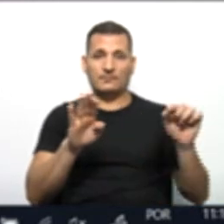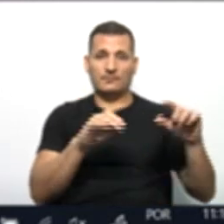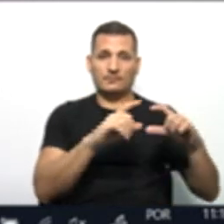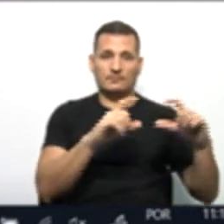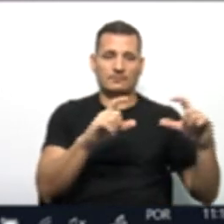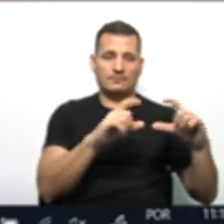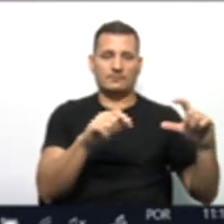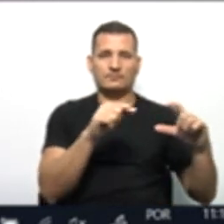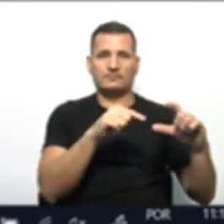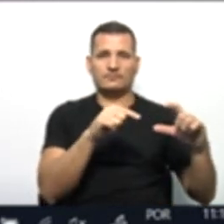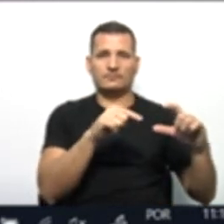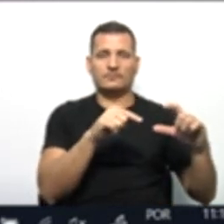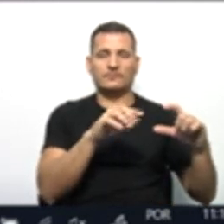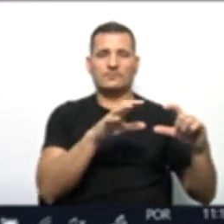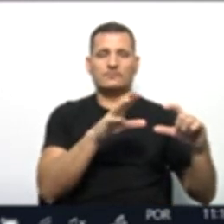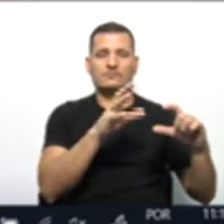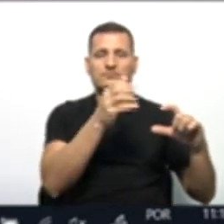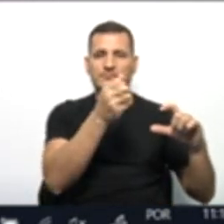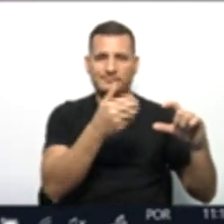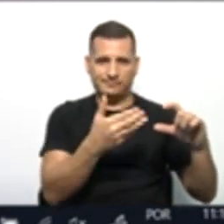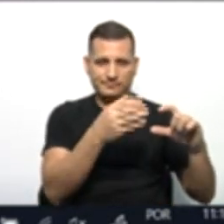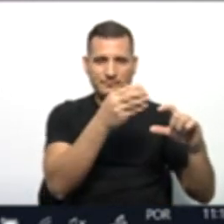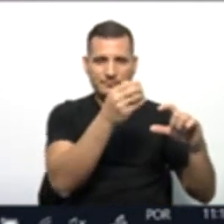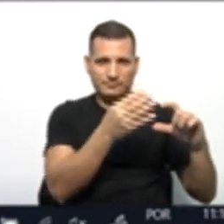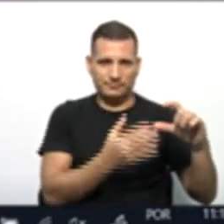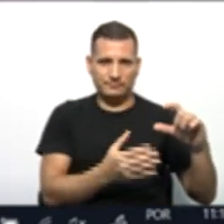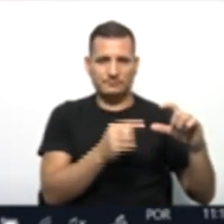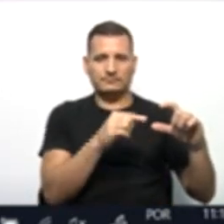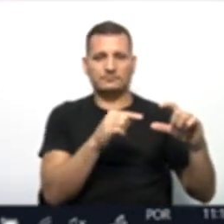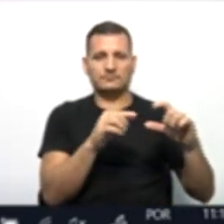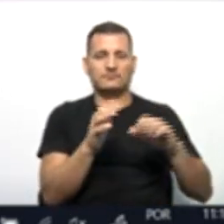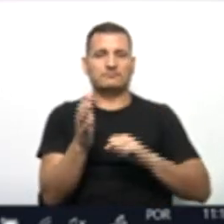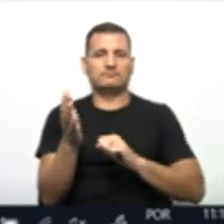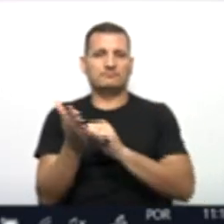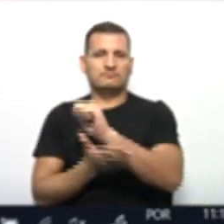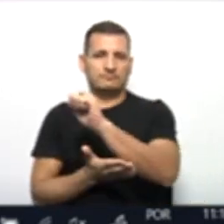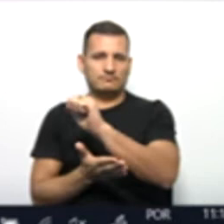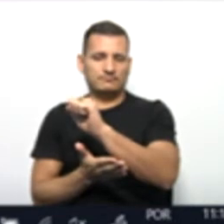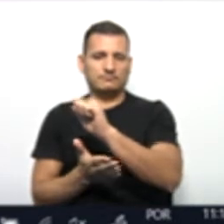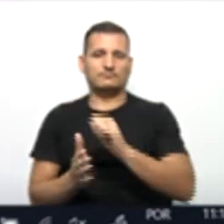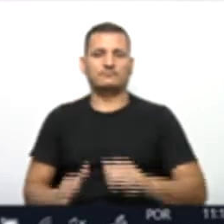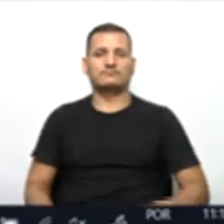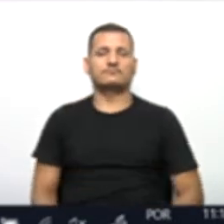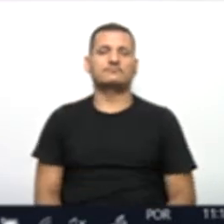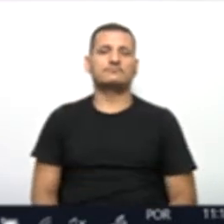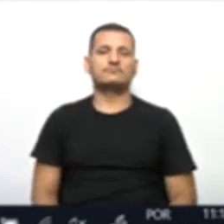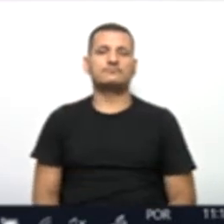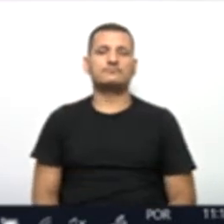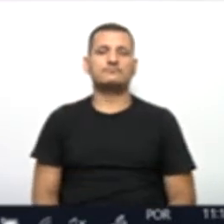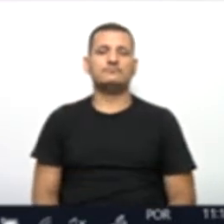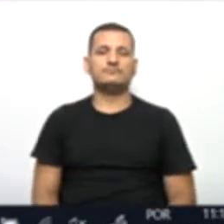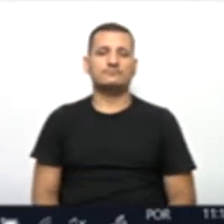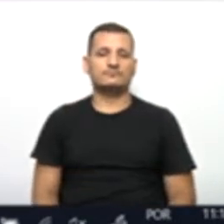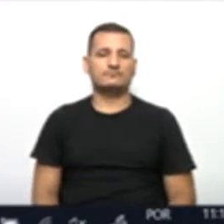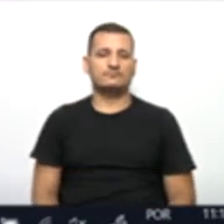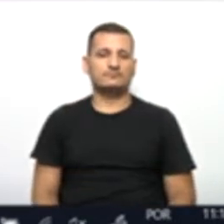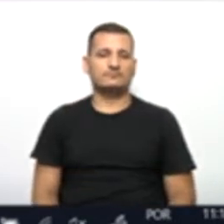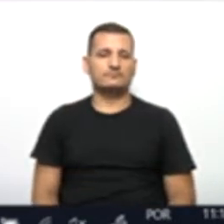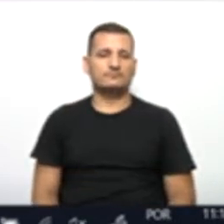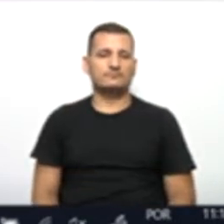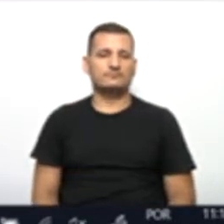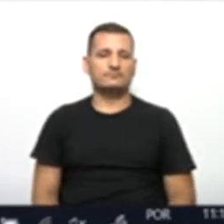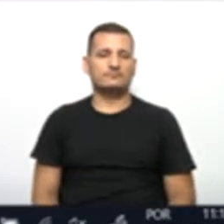e vai excluir a nossa tabela quando eu clicar aqui ó tabela excluída com sucesso olha aqui